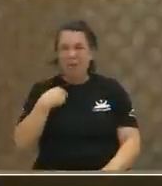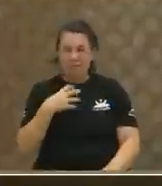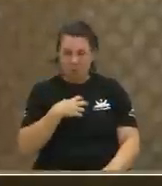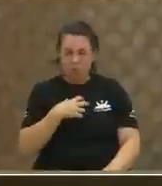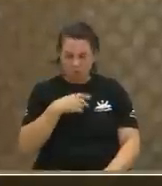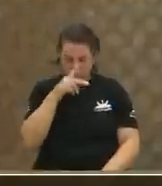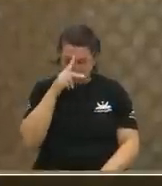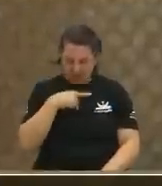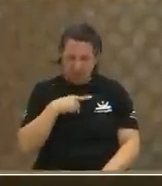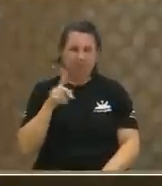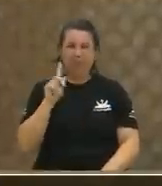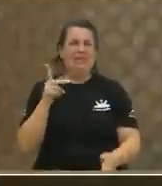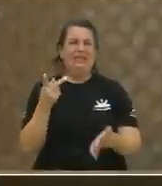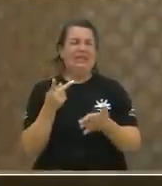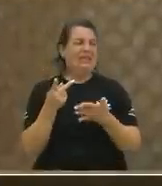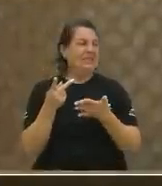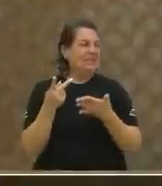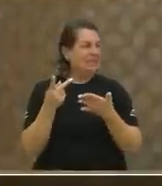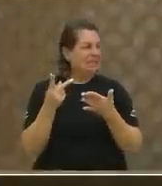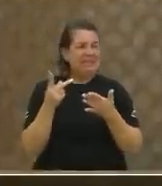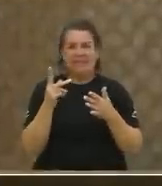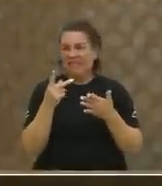tentei e não deu certo.